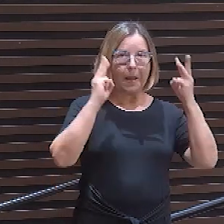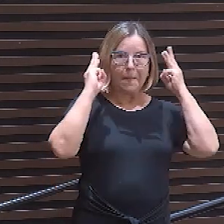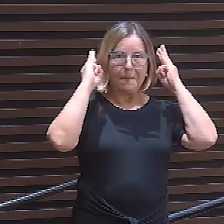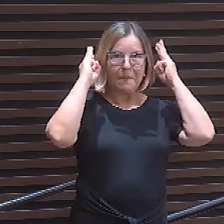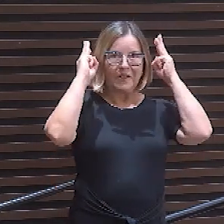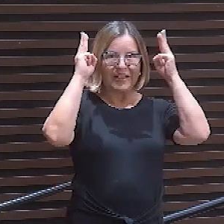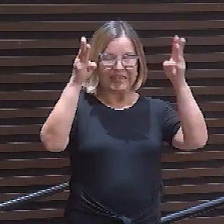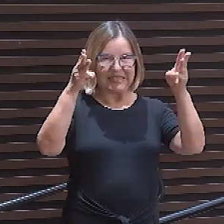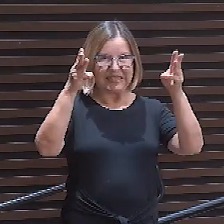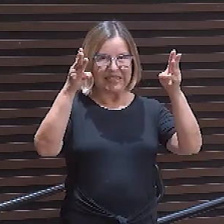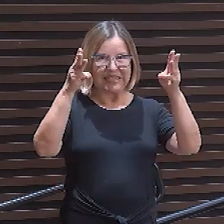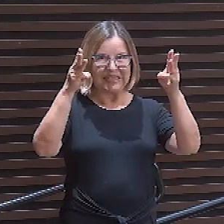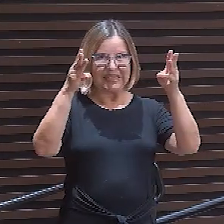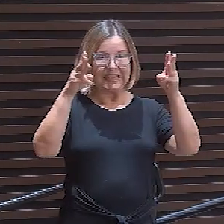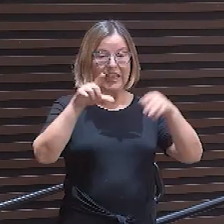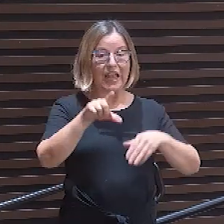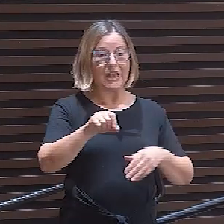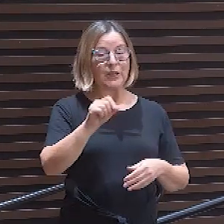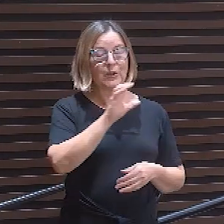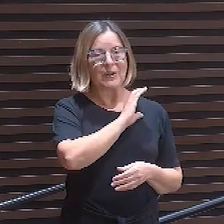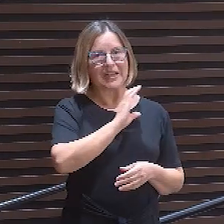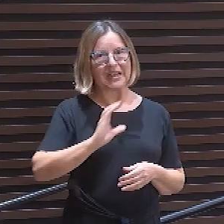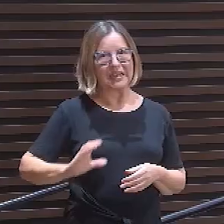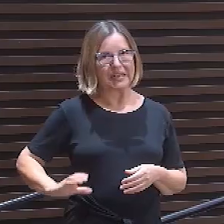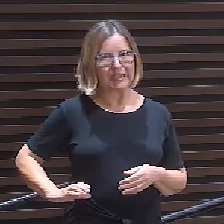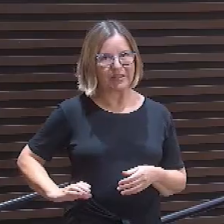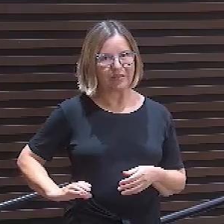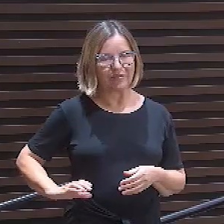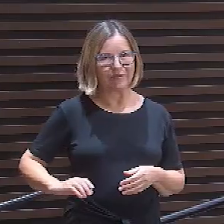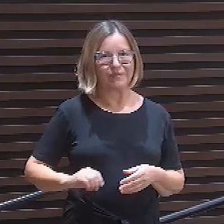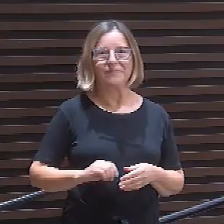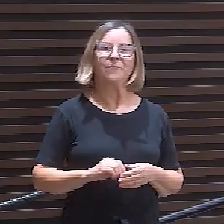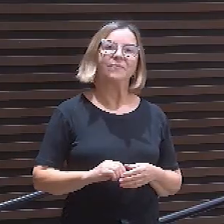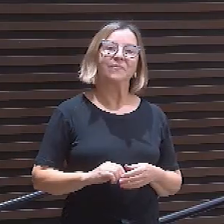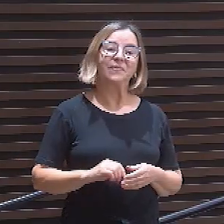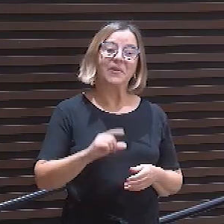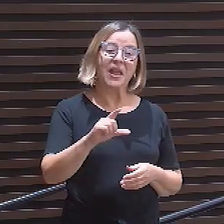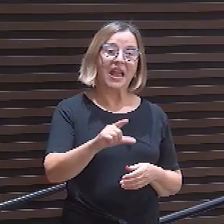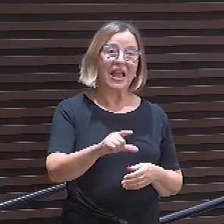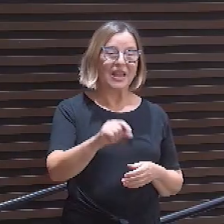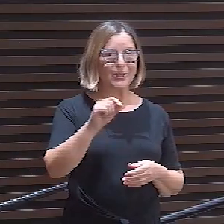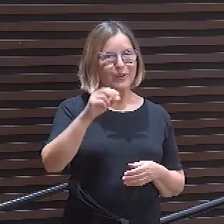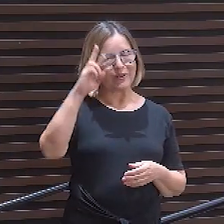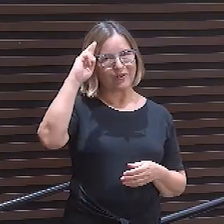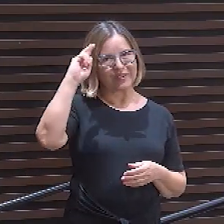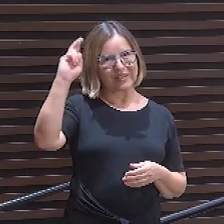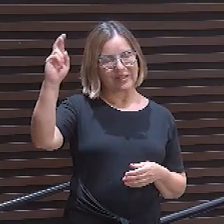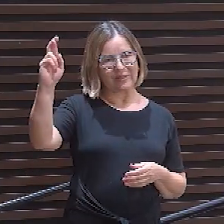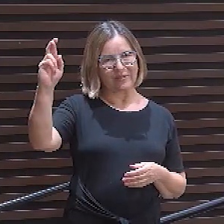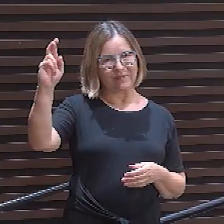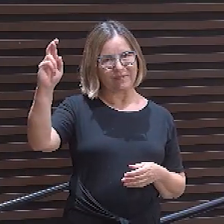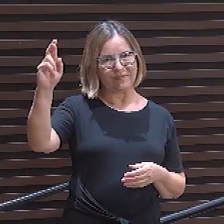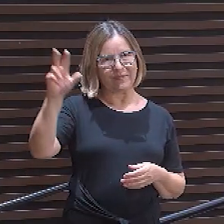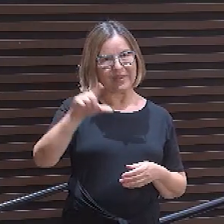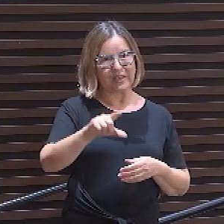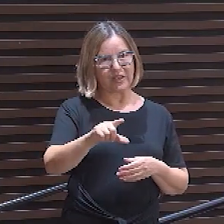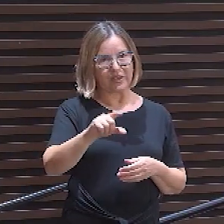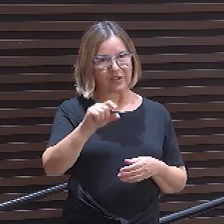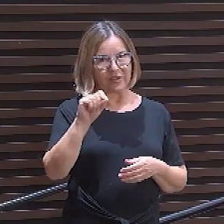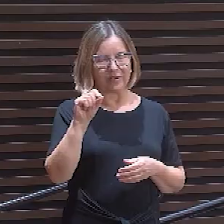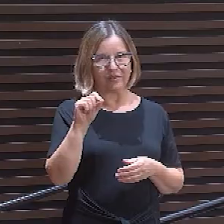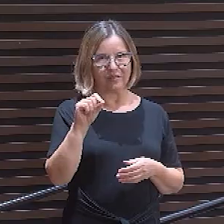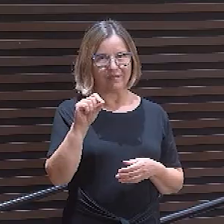Cristo em detrimento do mundo. Ele escolhe o Senhor, ele escolhe